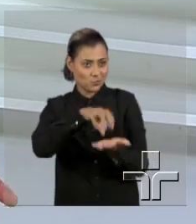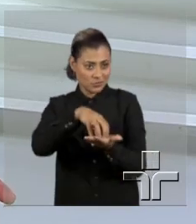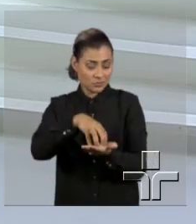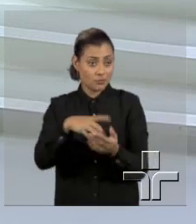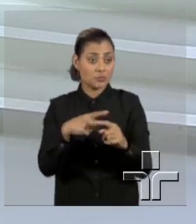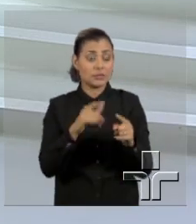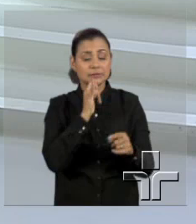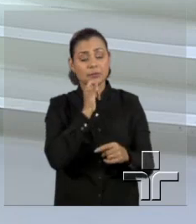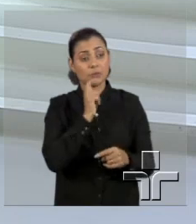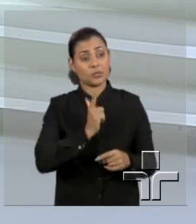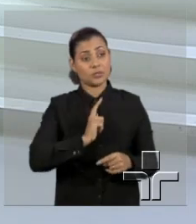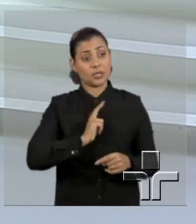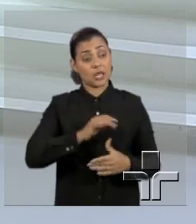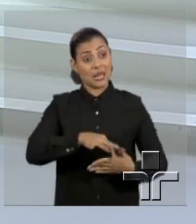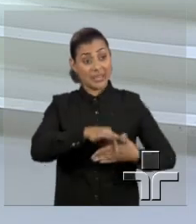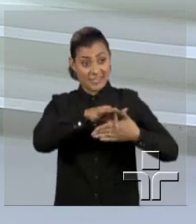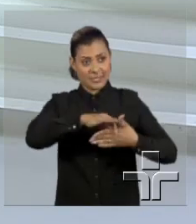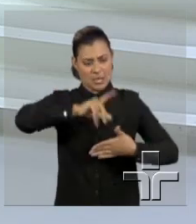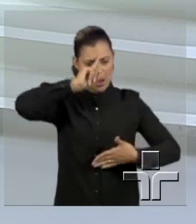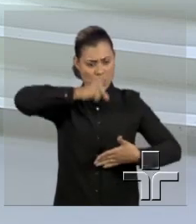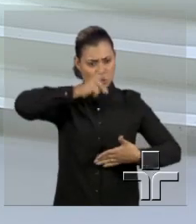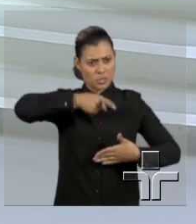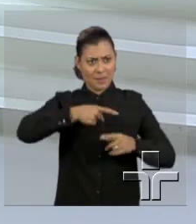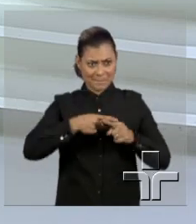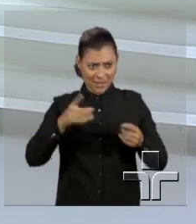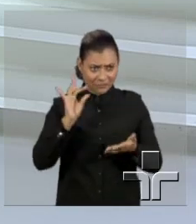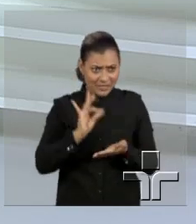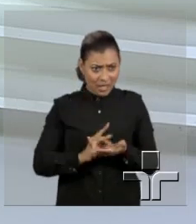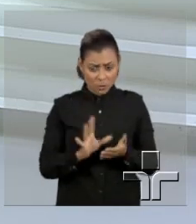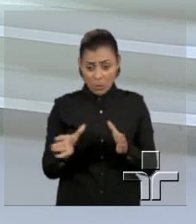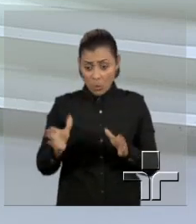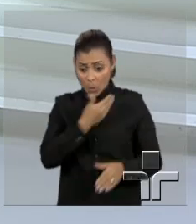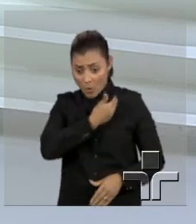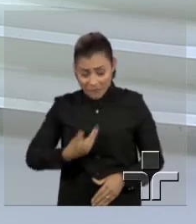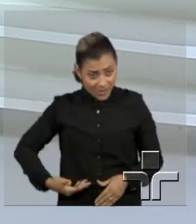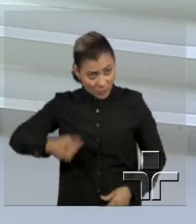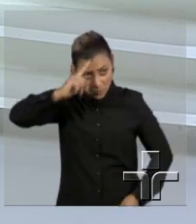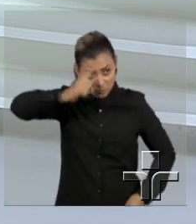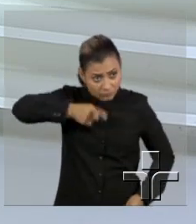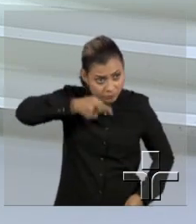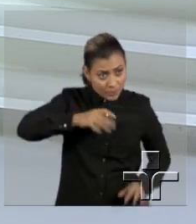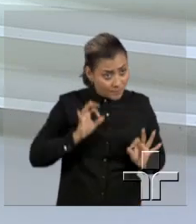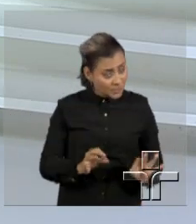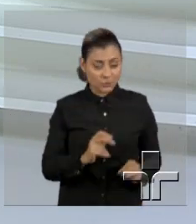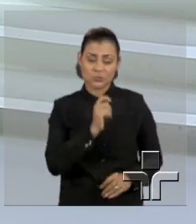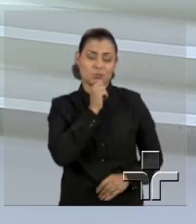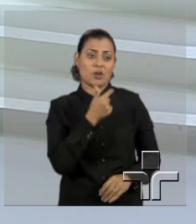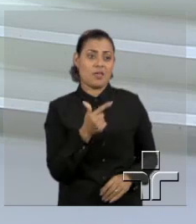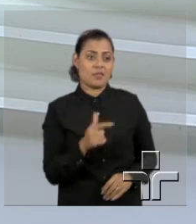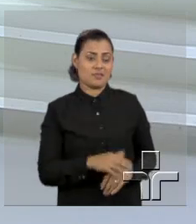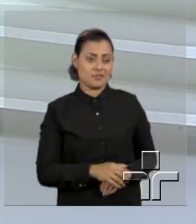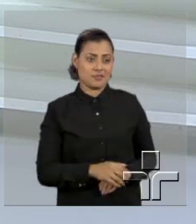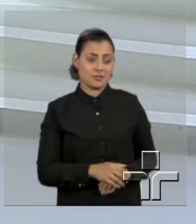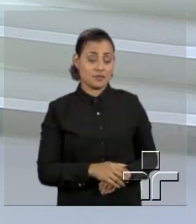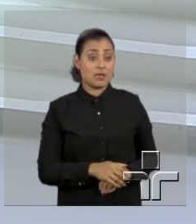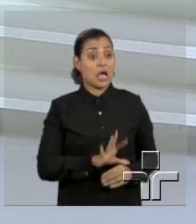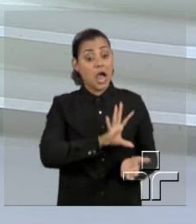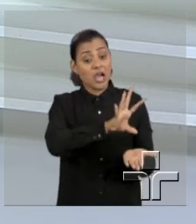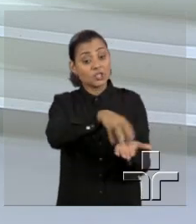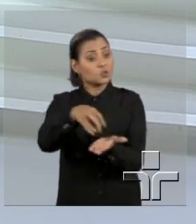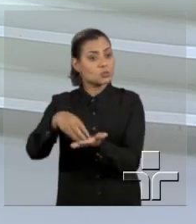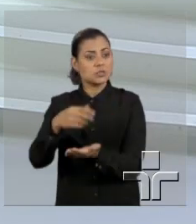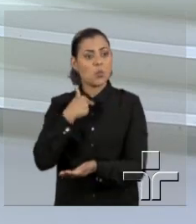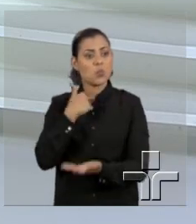autoritário, subjetivamente, mas ele não consegue implantar um governo autoritário objetivamente. As instituições não